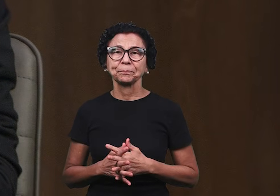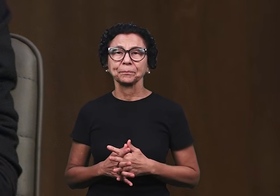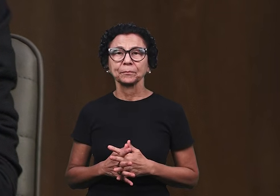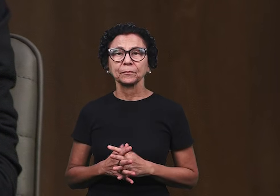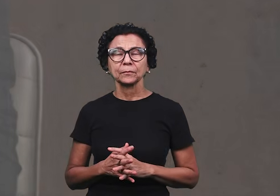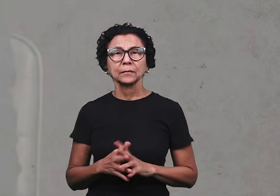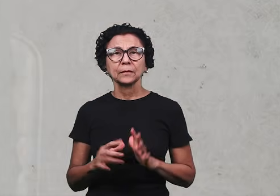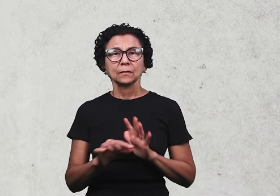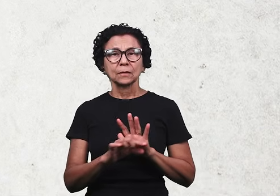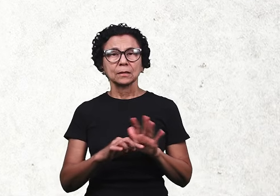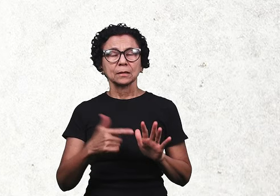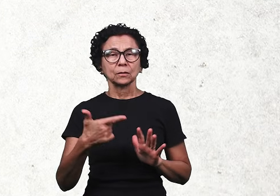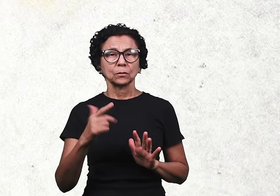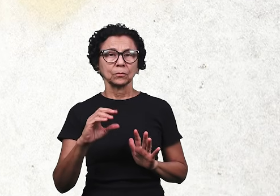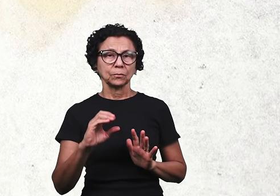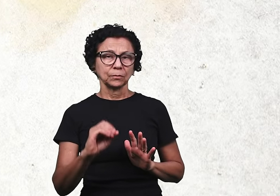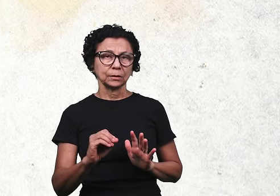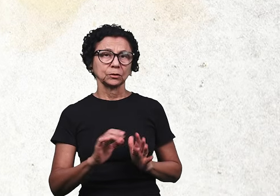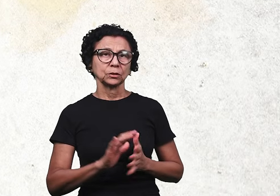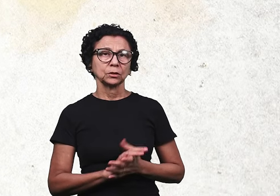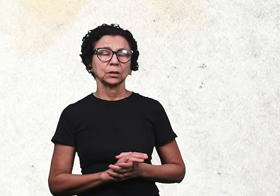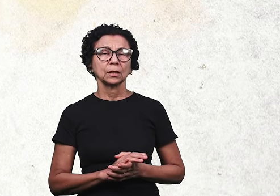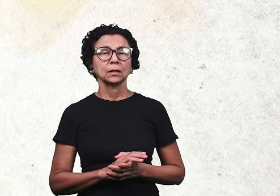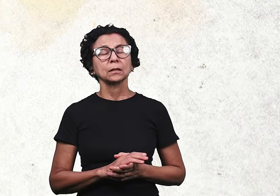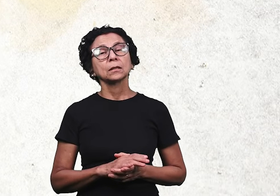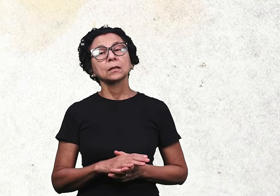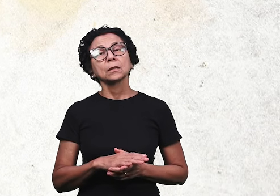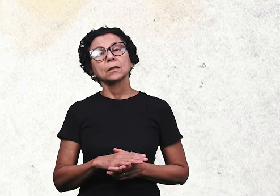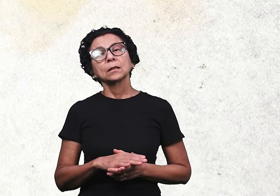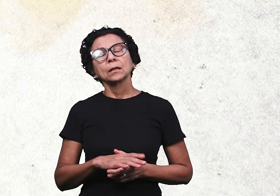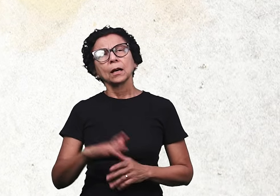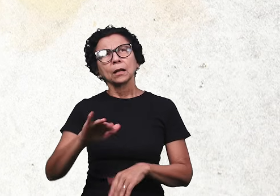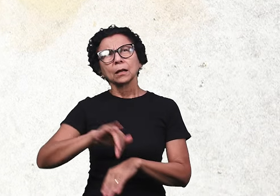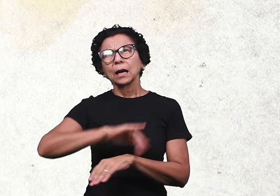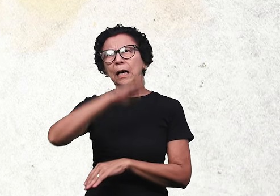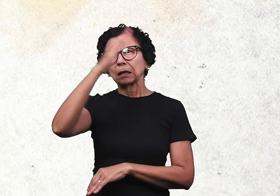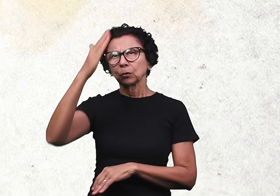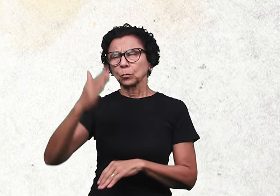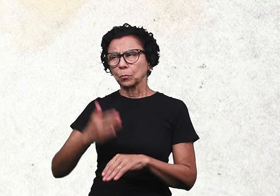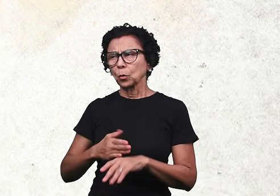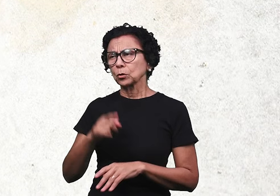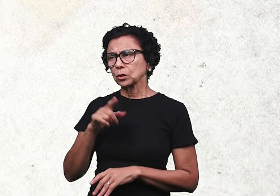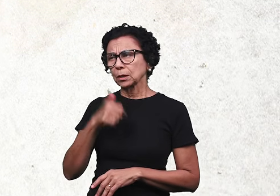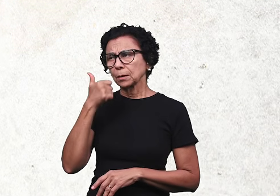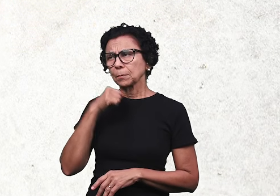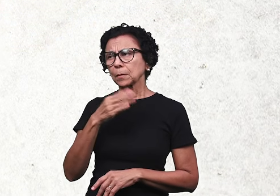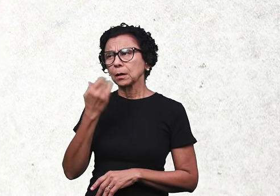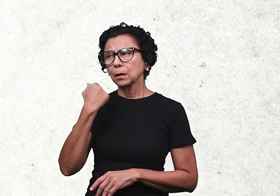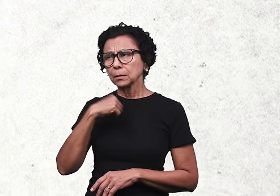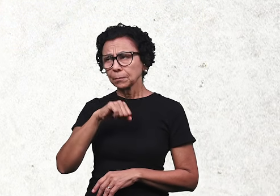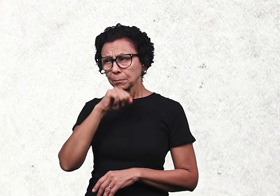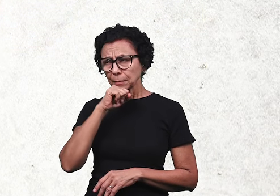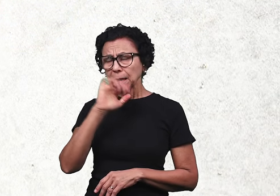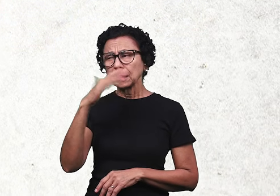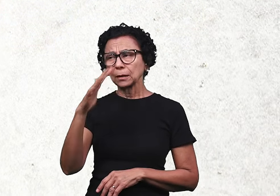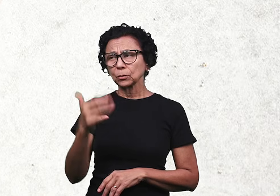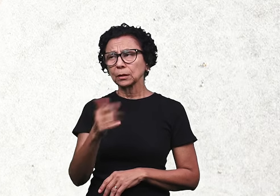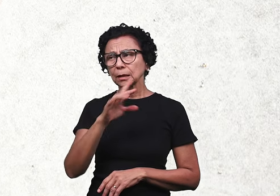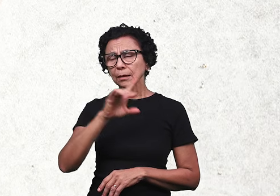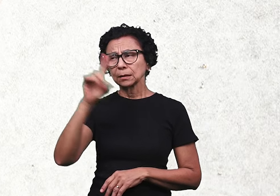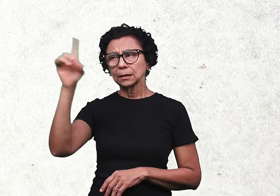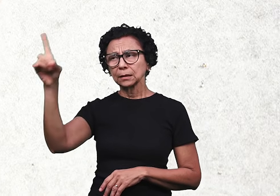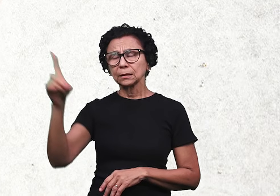diz assim: nossos pais adoraram neste monte, e vós dizeis que é em Jerusalém